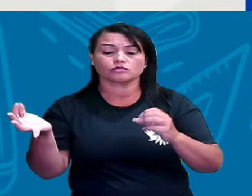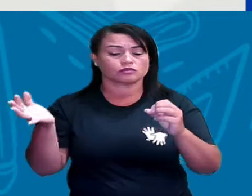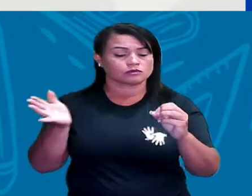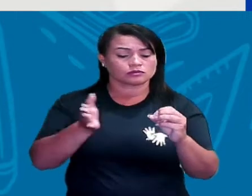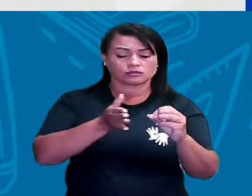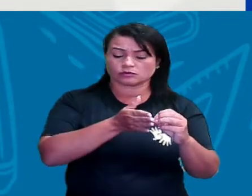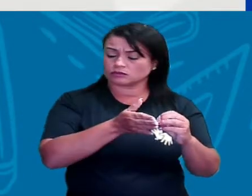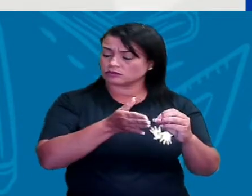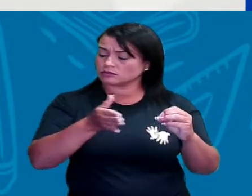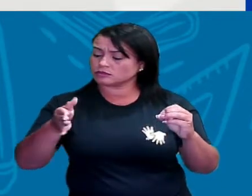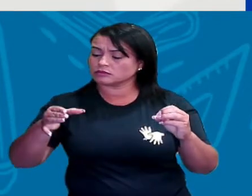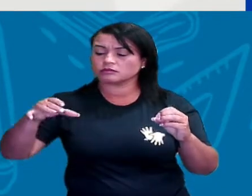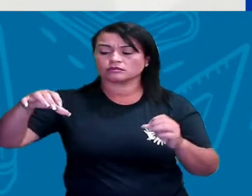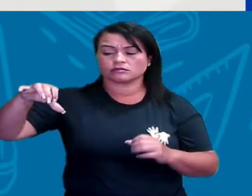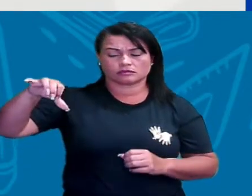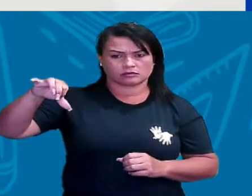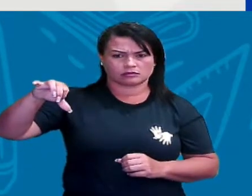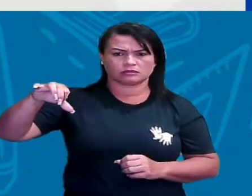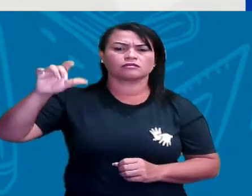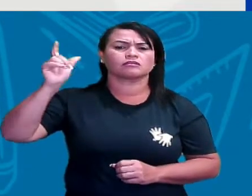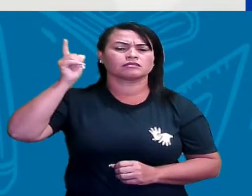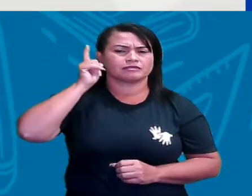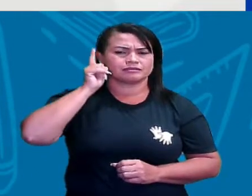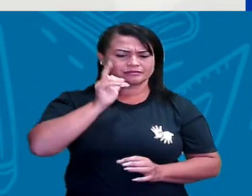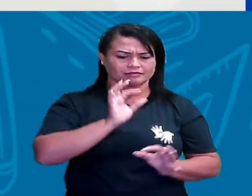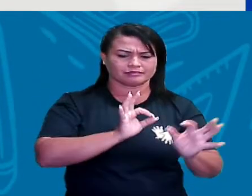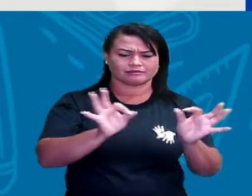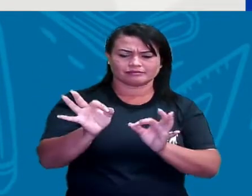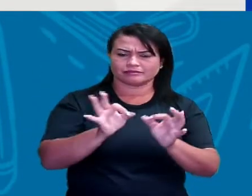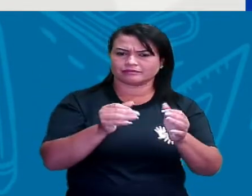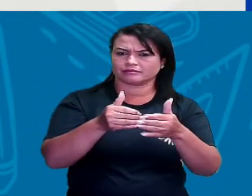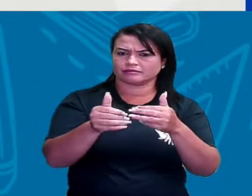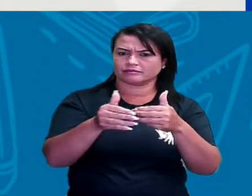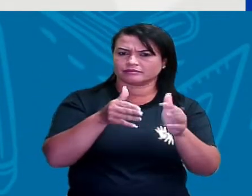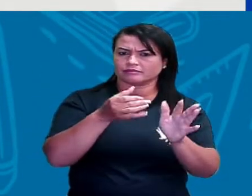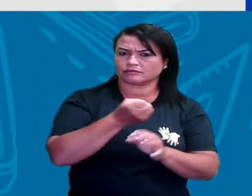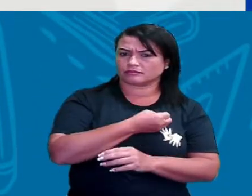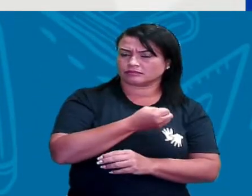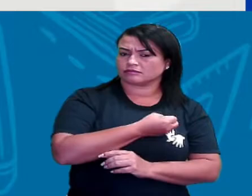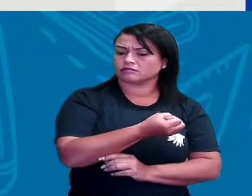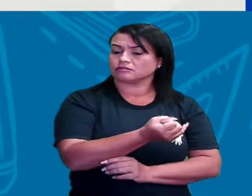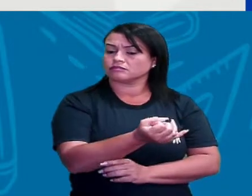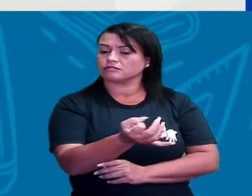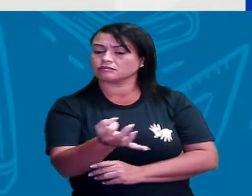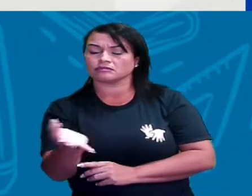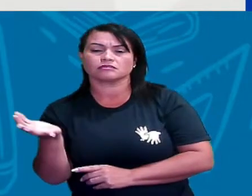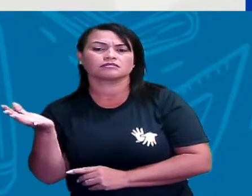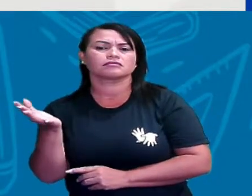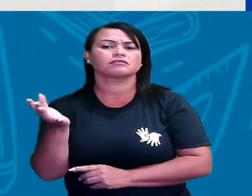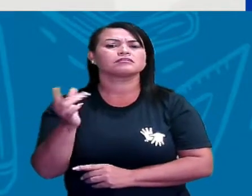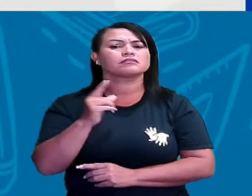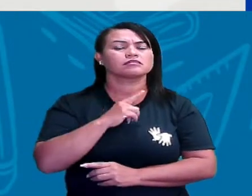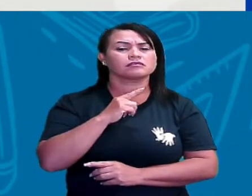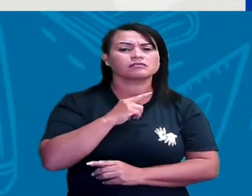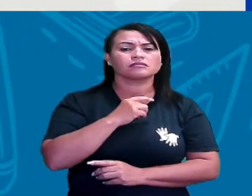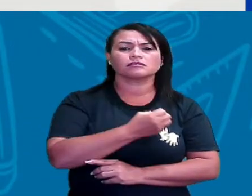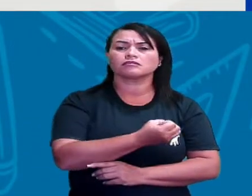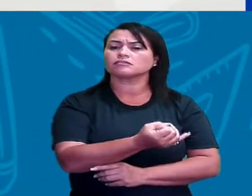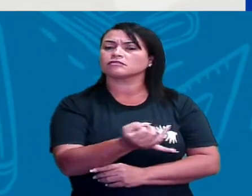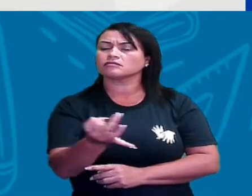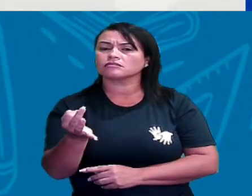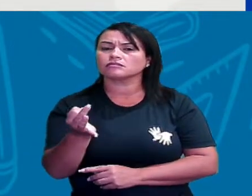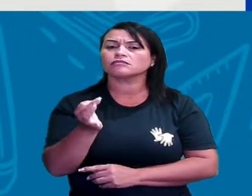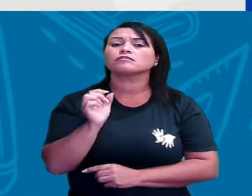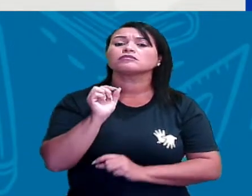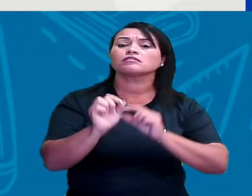0 até o 9, nós conseguimos formar qualquer número. Então, é como se diz o seguinte, no sistema de numeração